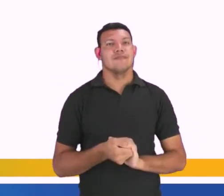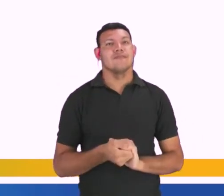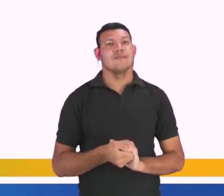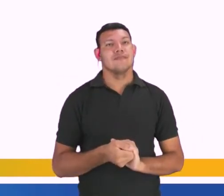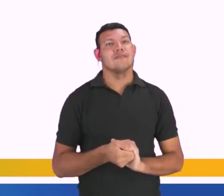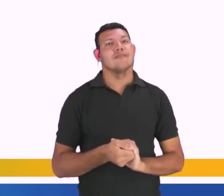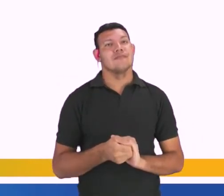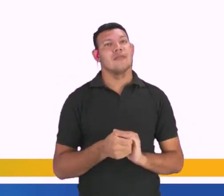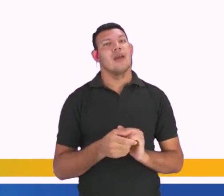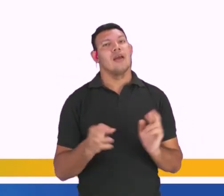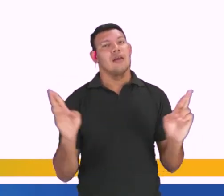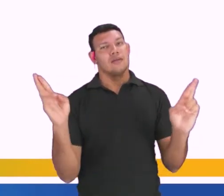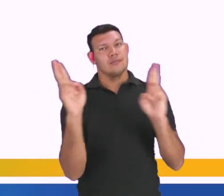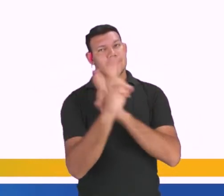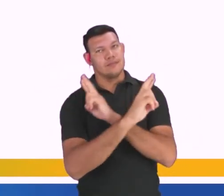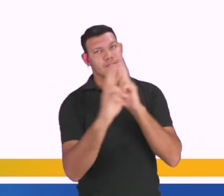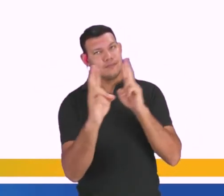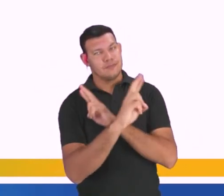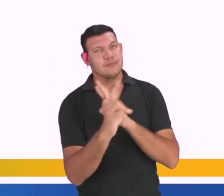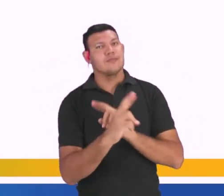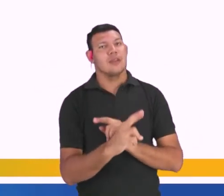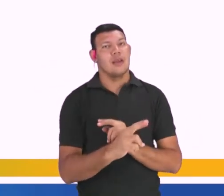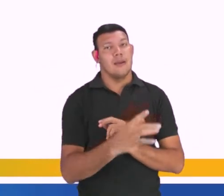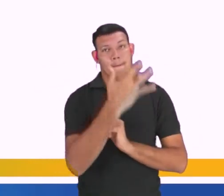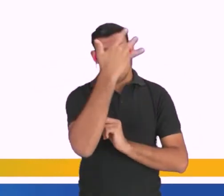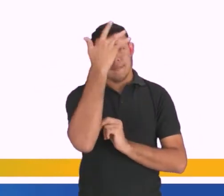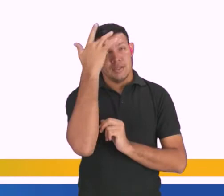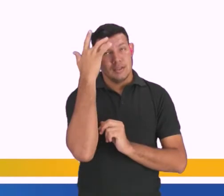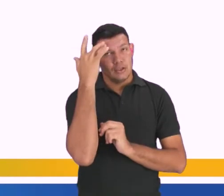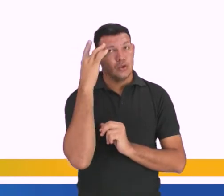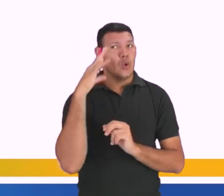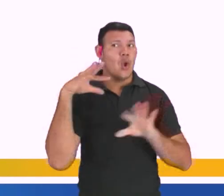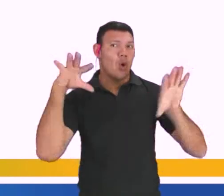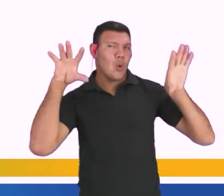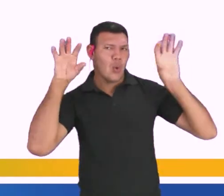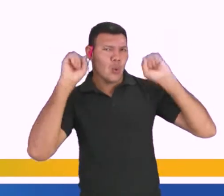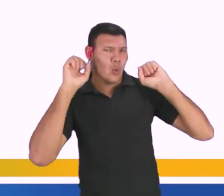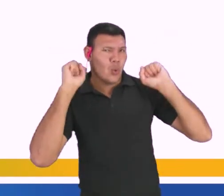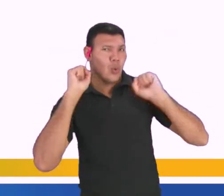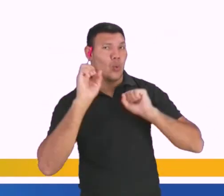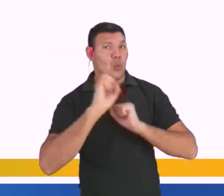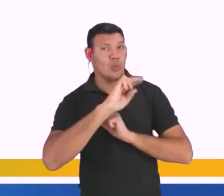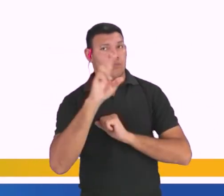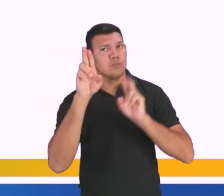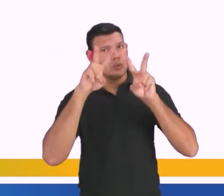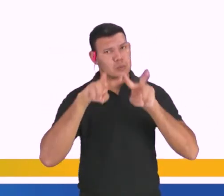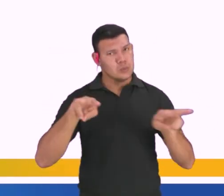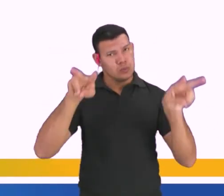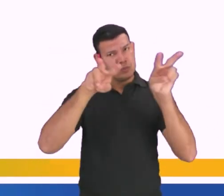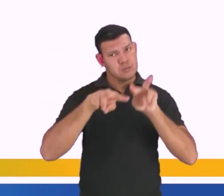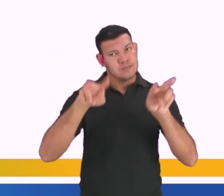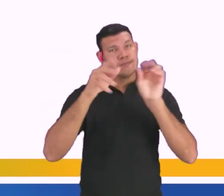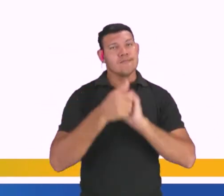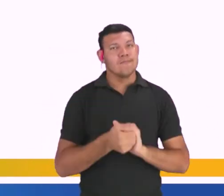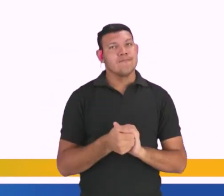resposta D. Ela está relacionada ao receptor, que é aquela pessoa